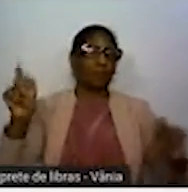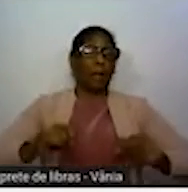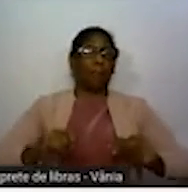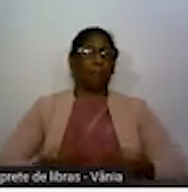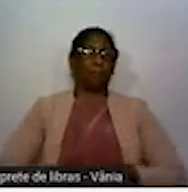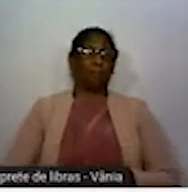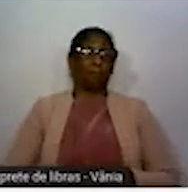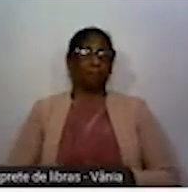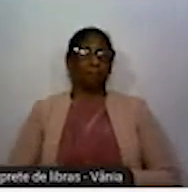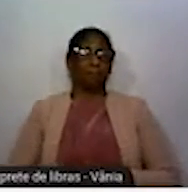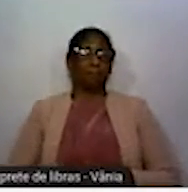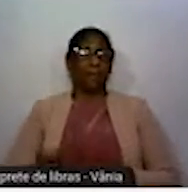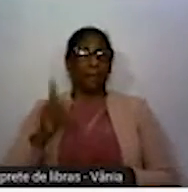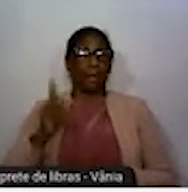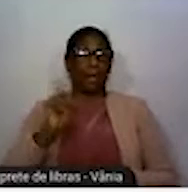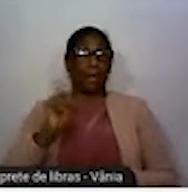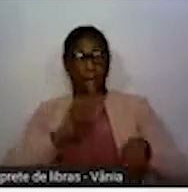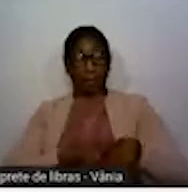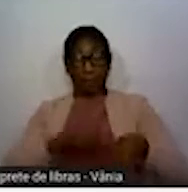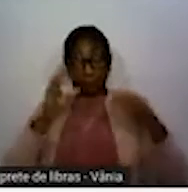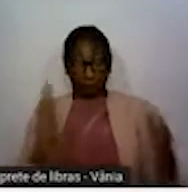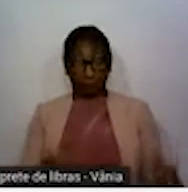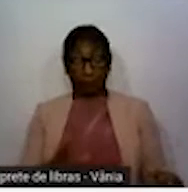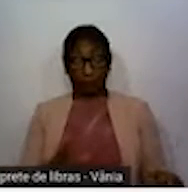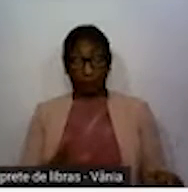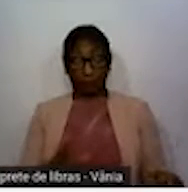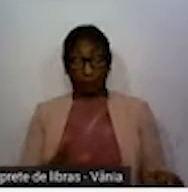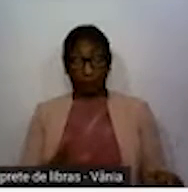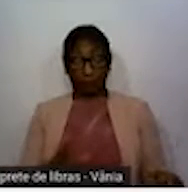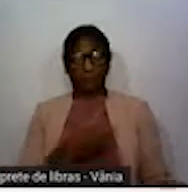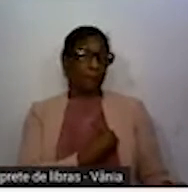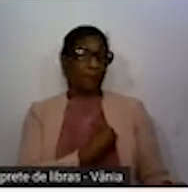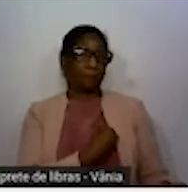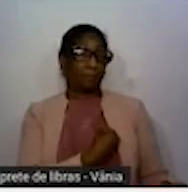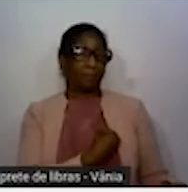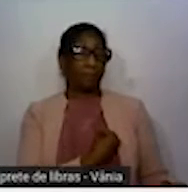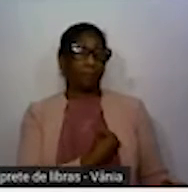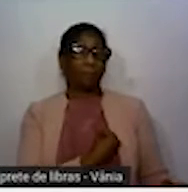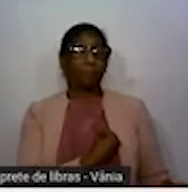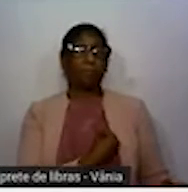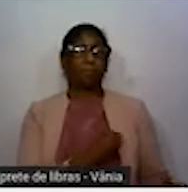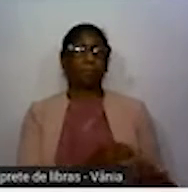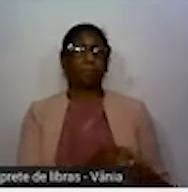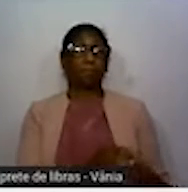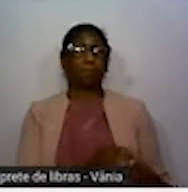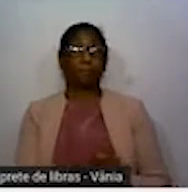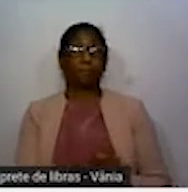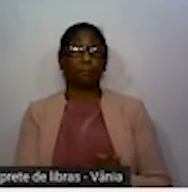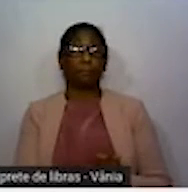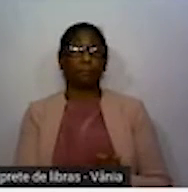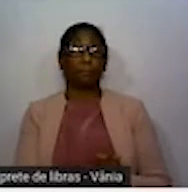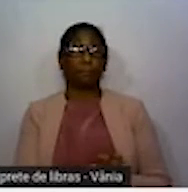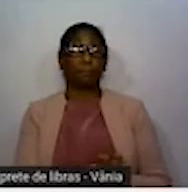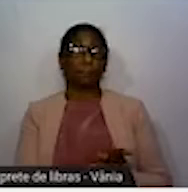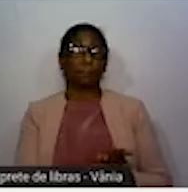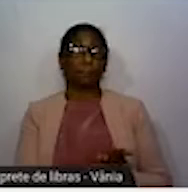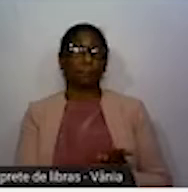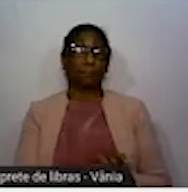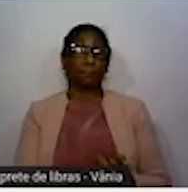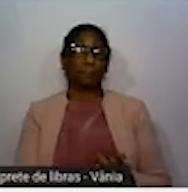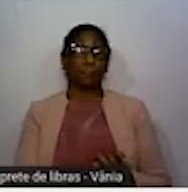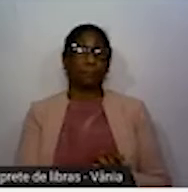que não permite a adoção do ensino remoto e que portanto